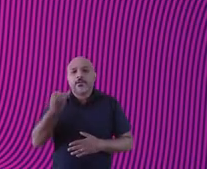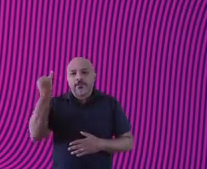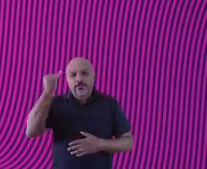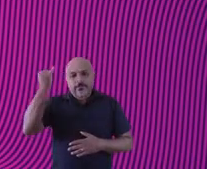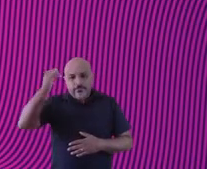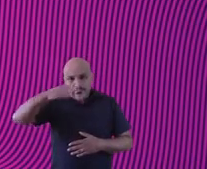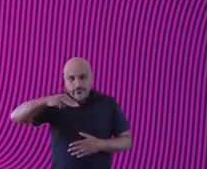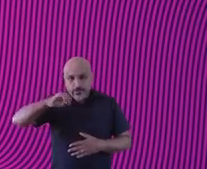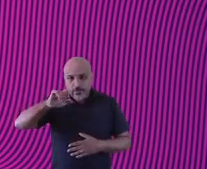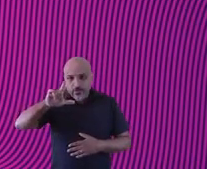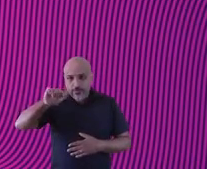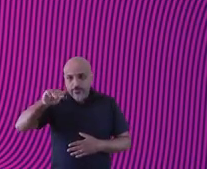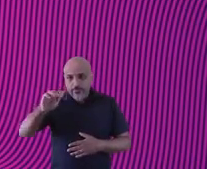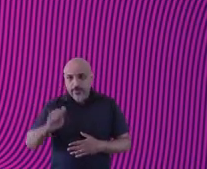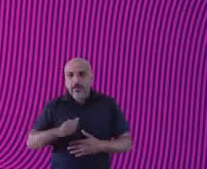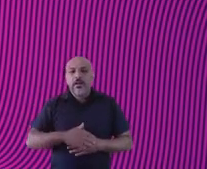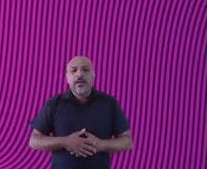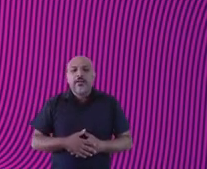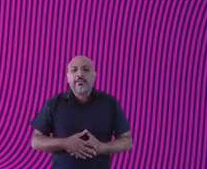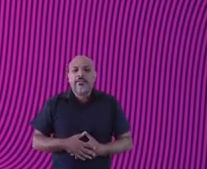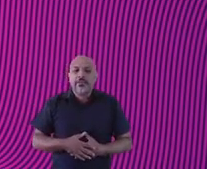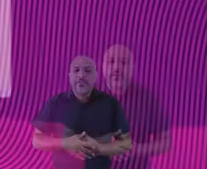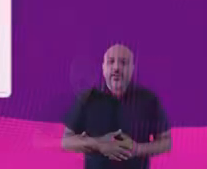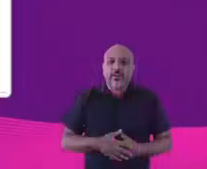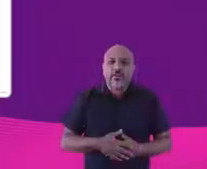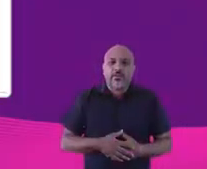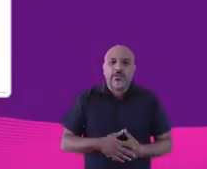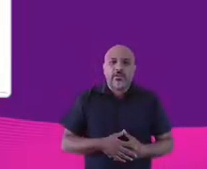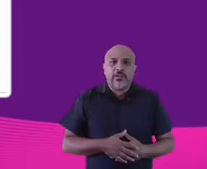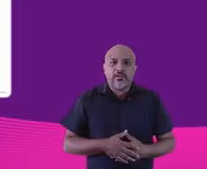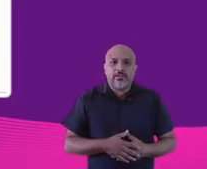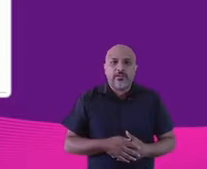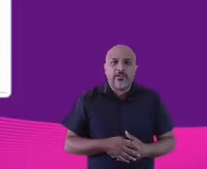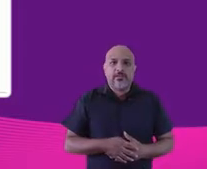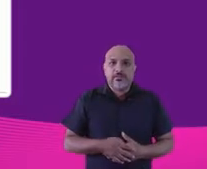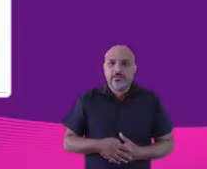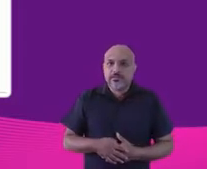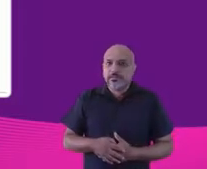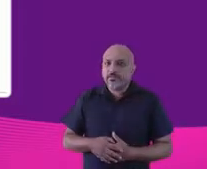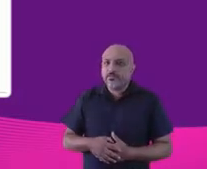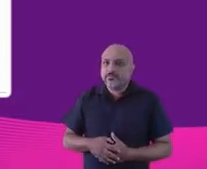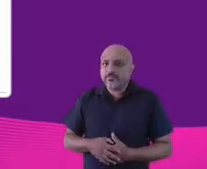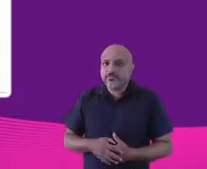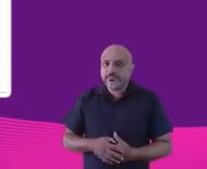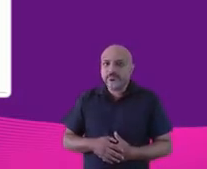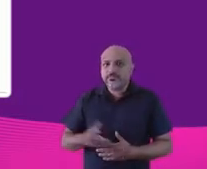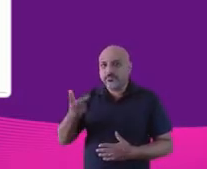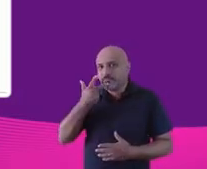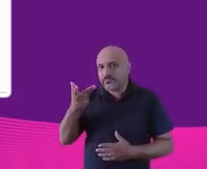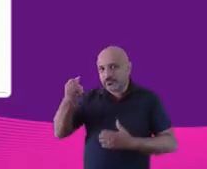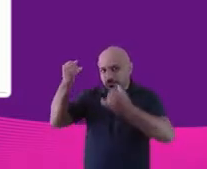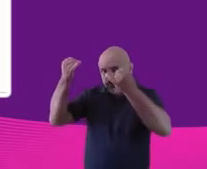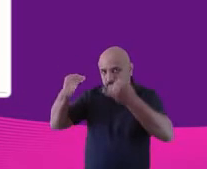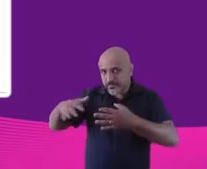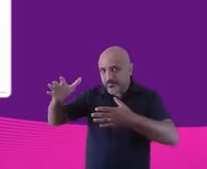o melfalano, né? Então, sem o melfalano, a gente não vai a lugar